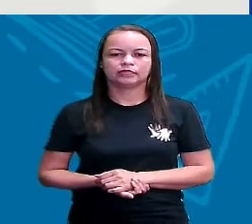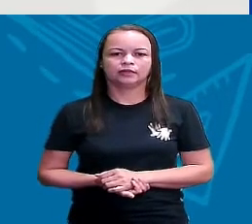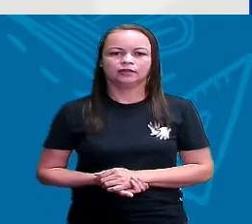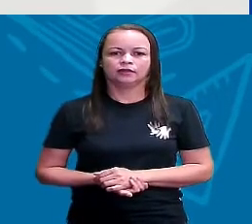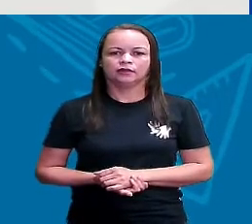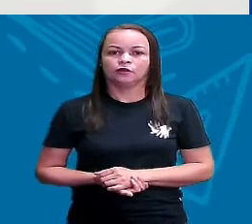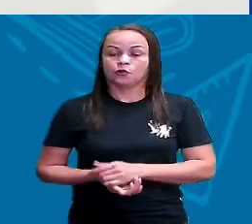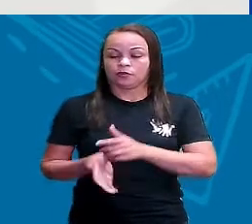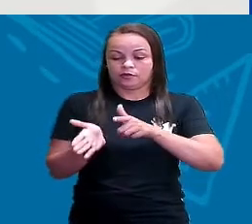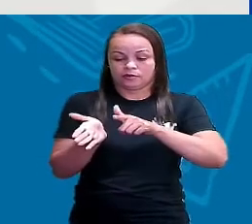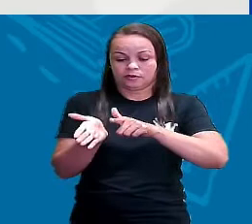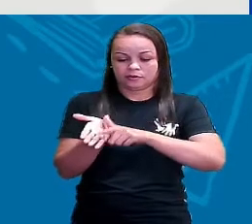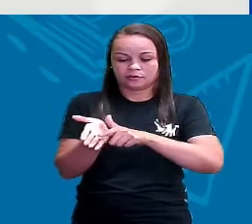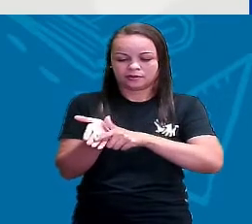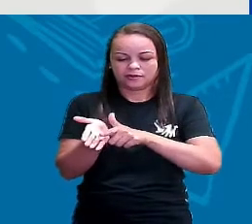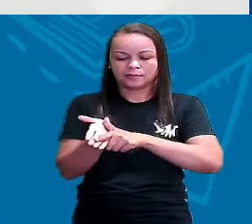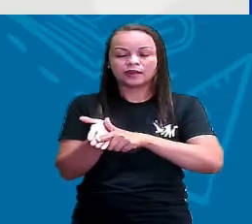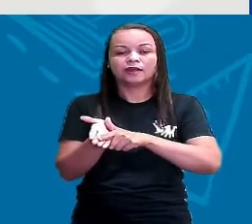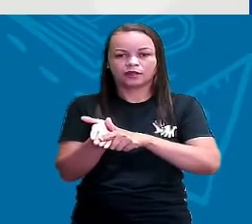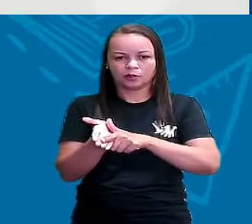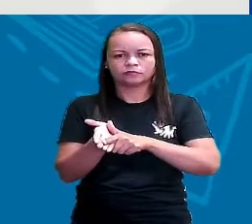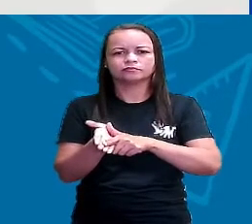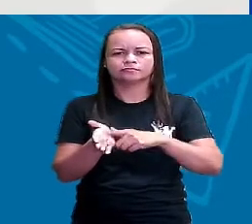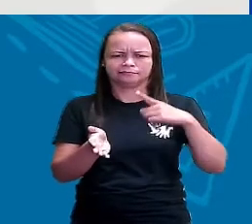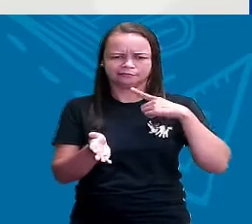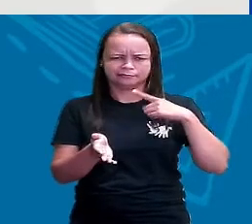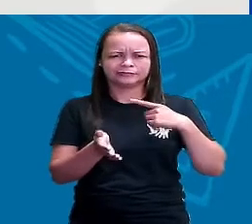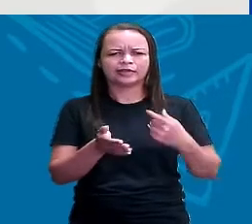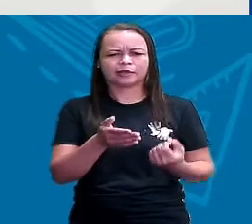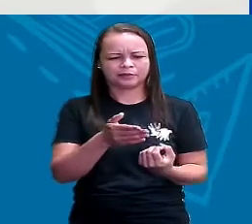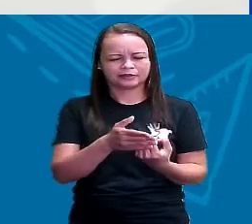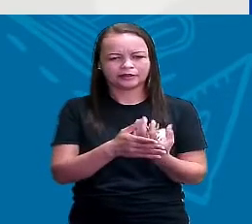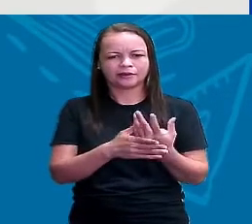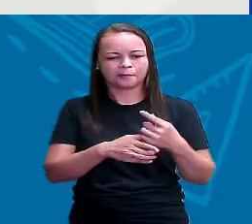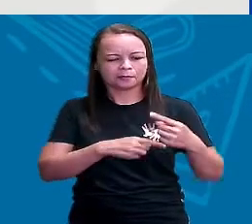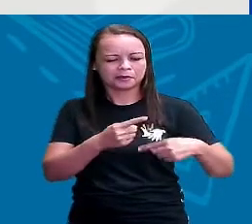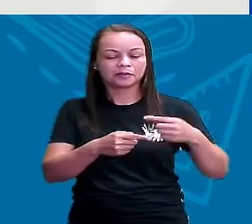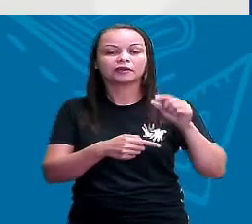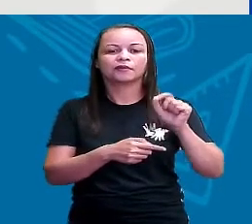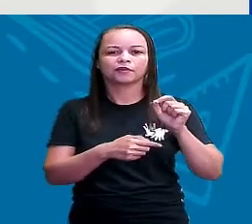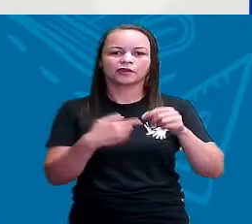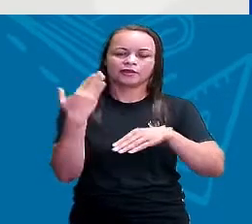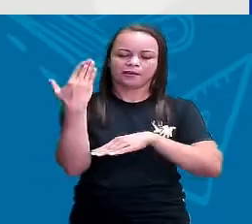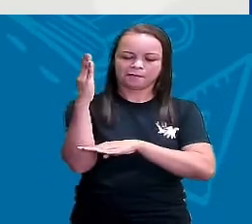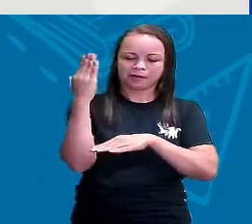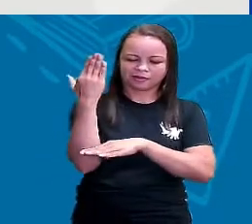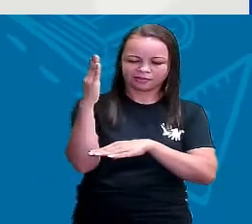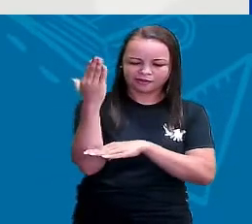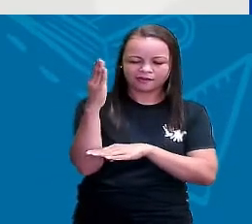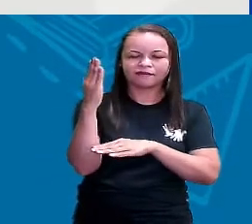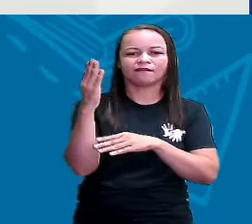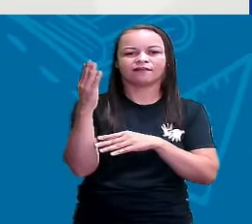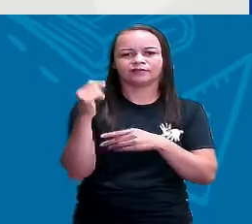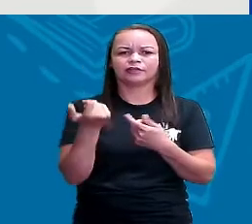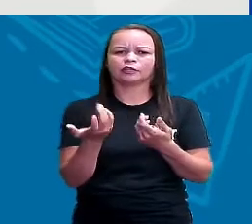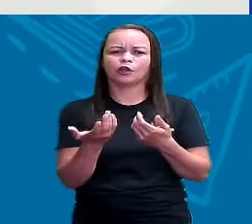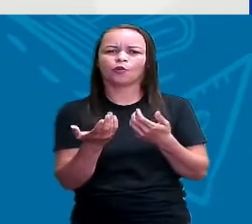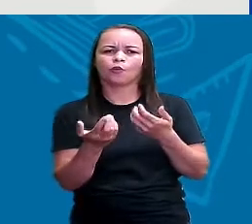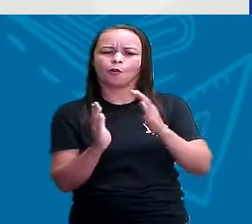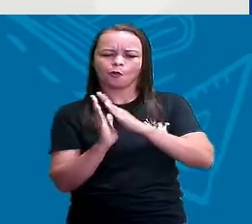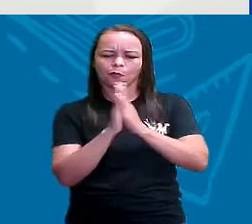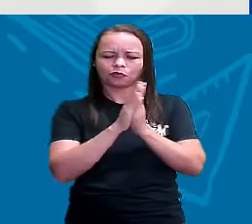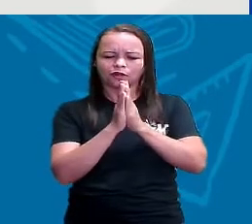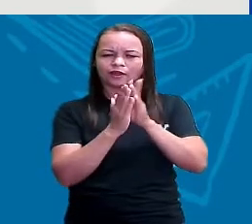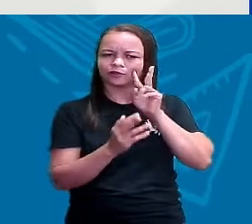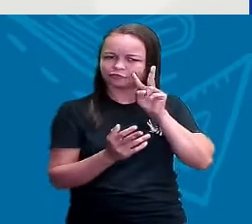O papel também tem uma matéria-prima que é a madeira. E o boneco de madeira que a gente viu, a